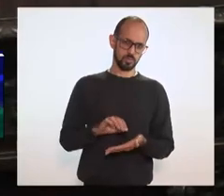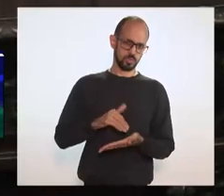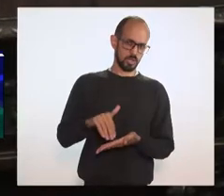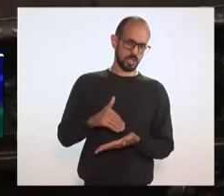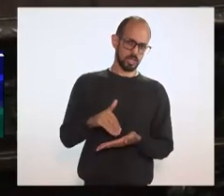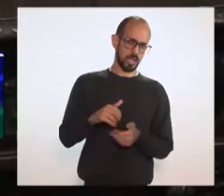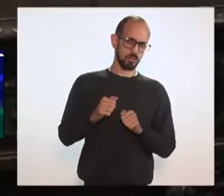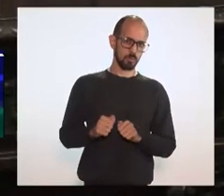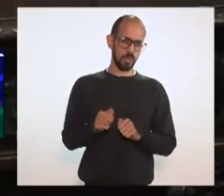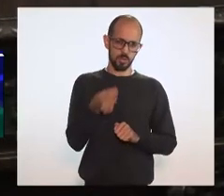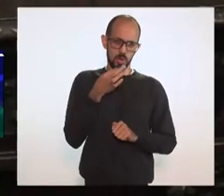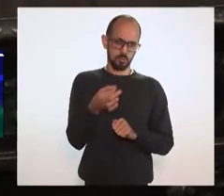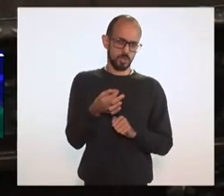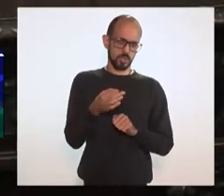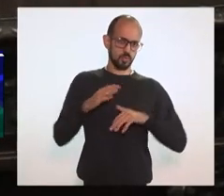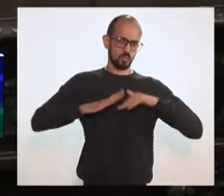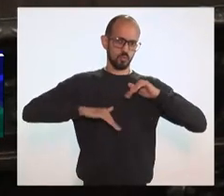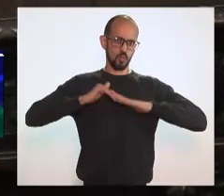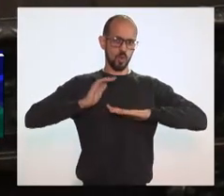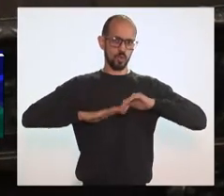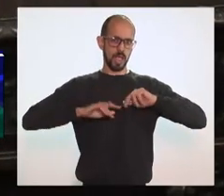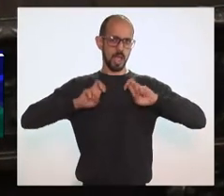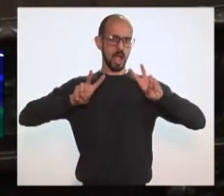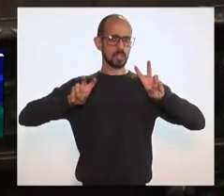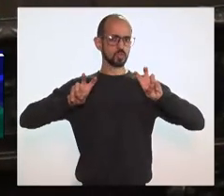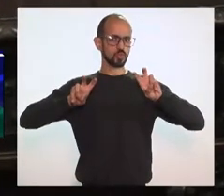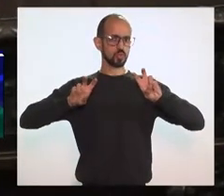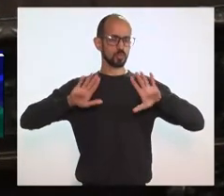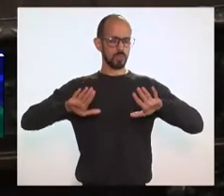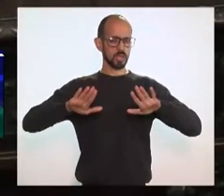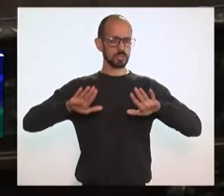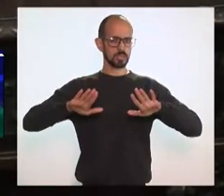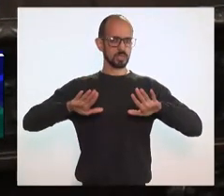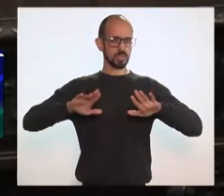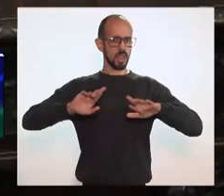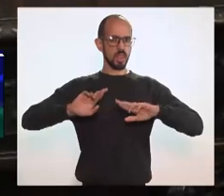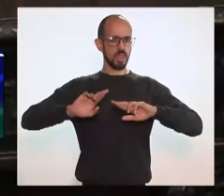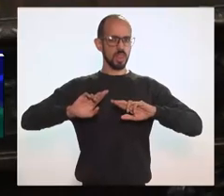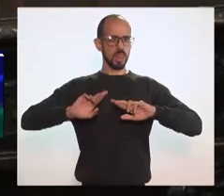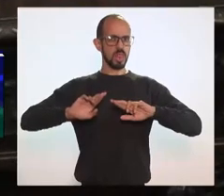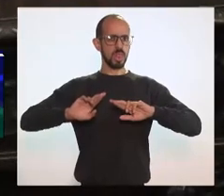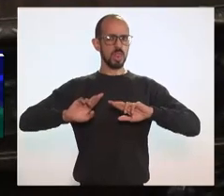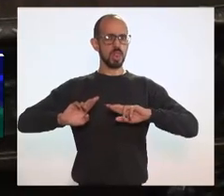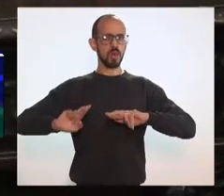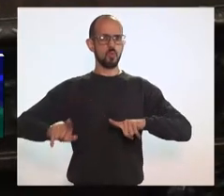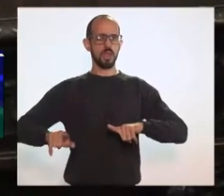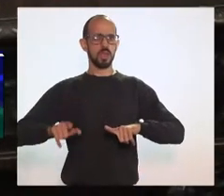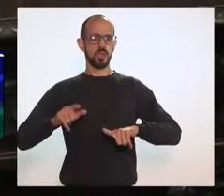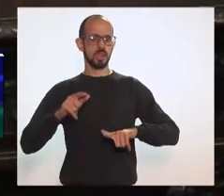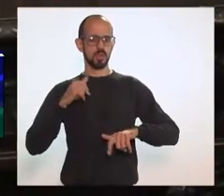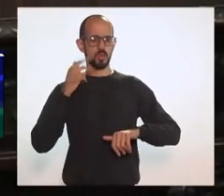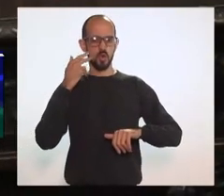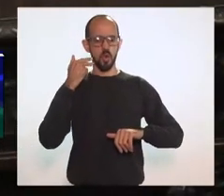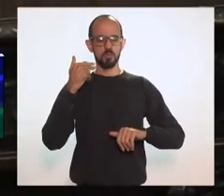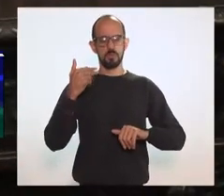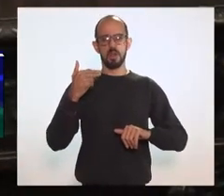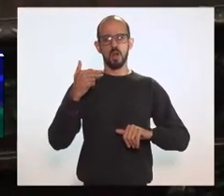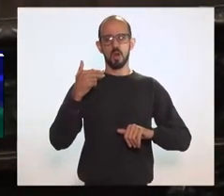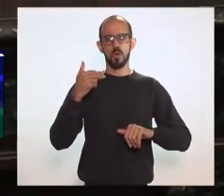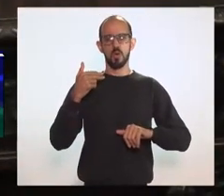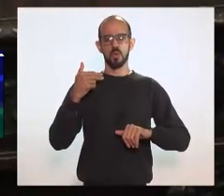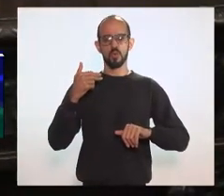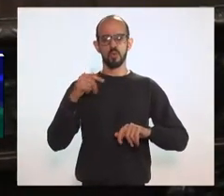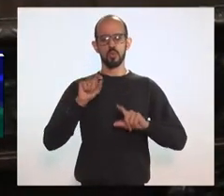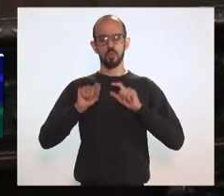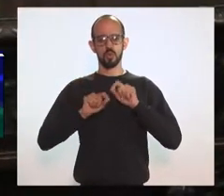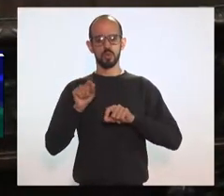todos os assuntos, né? Agora, não é razoável, me parece, e daí a necessidade de uma agenda importante, uma agenda urgente, que a gente